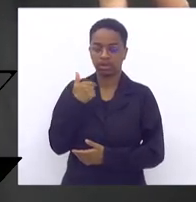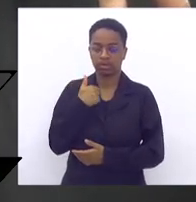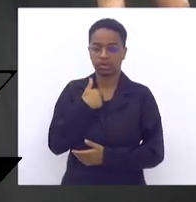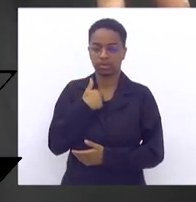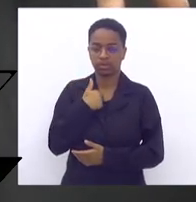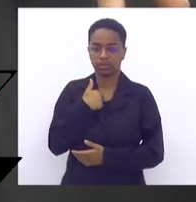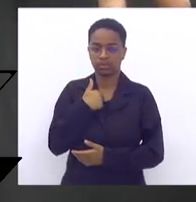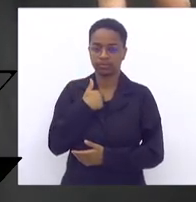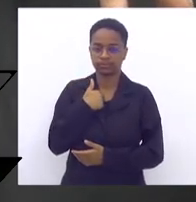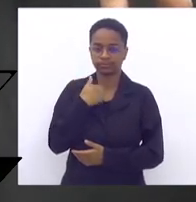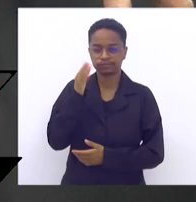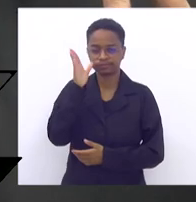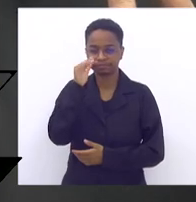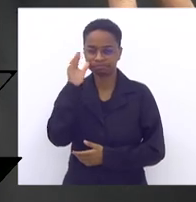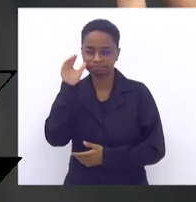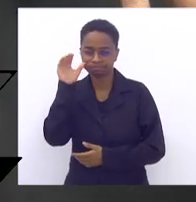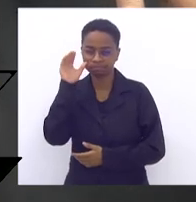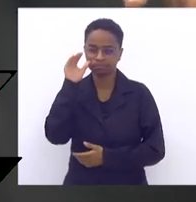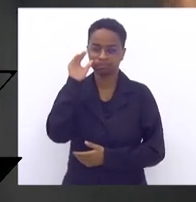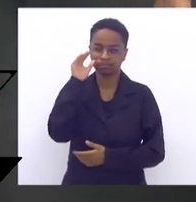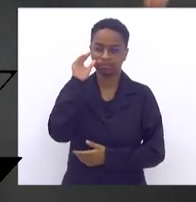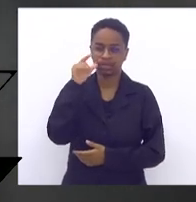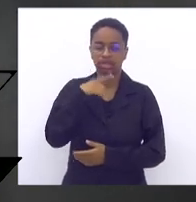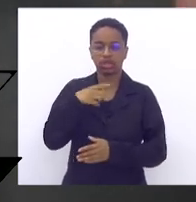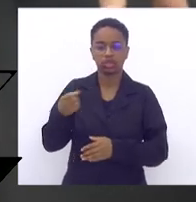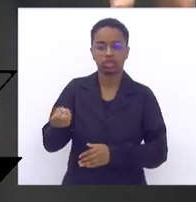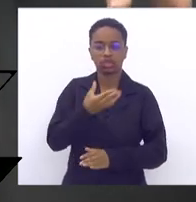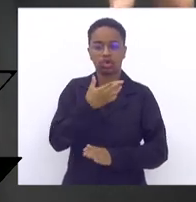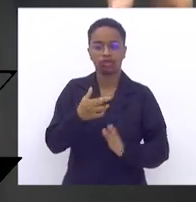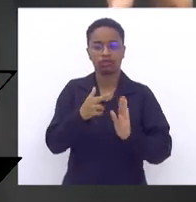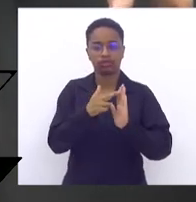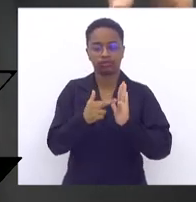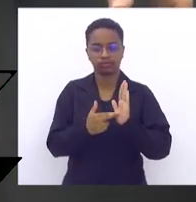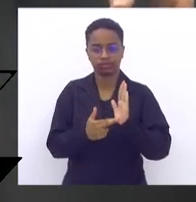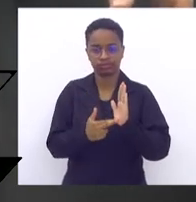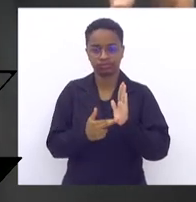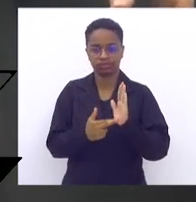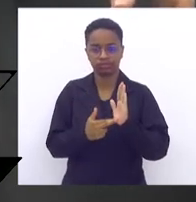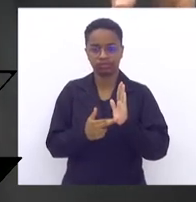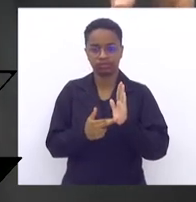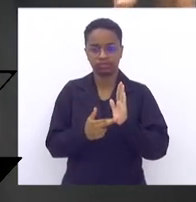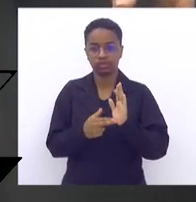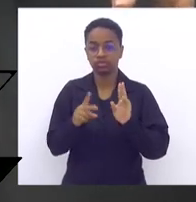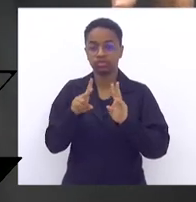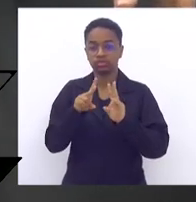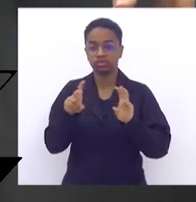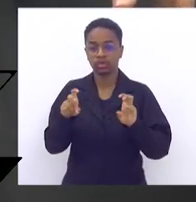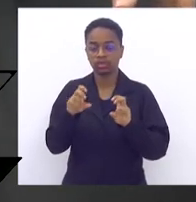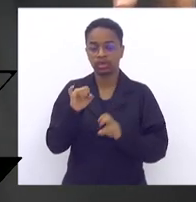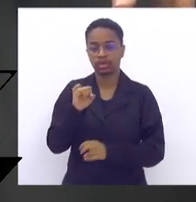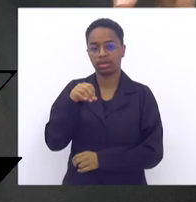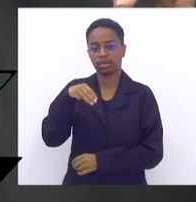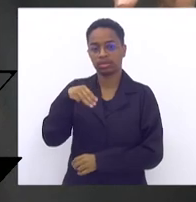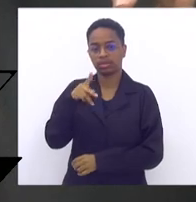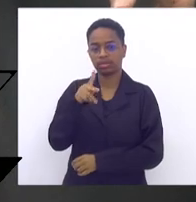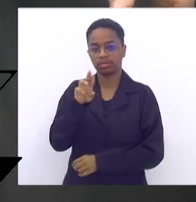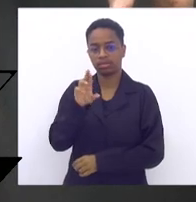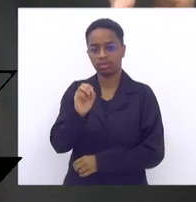eu fiquei muito curioso com o novo regramento da improbidade administrativa,